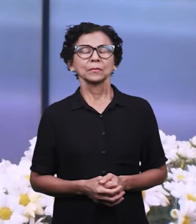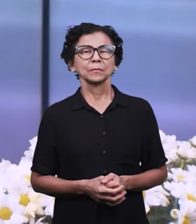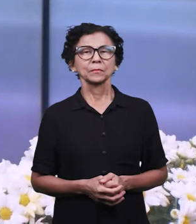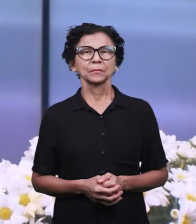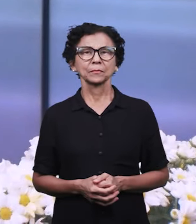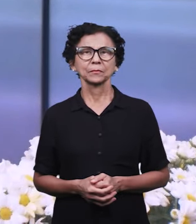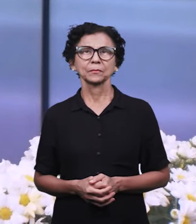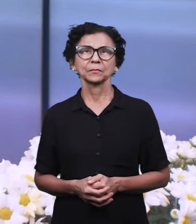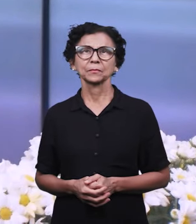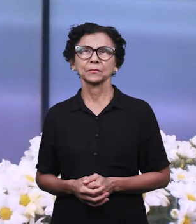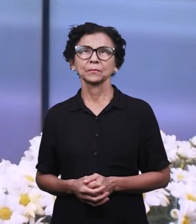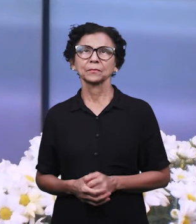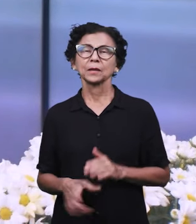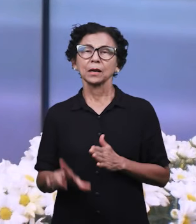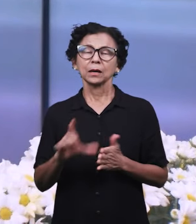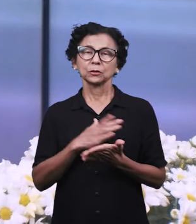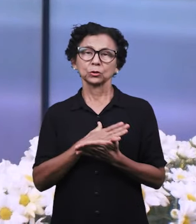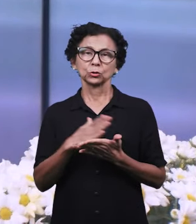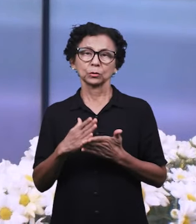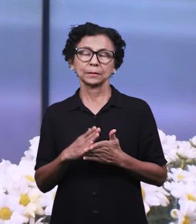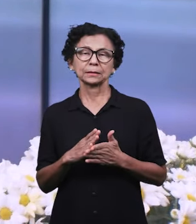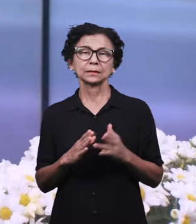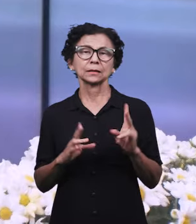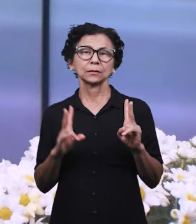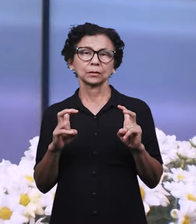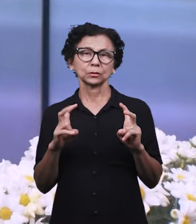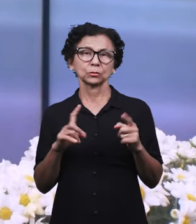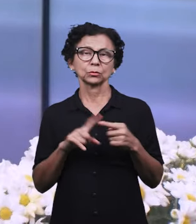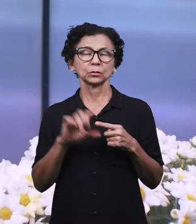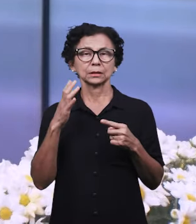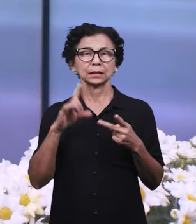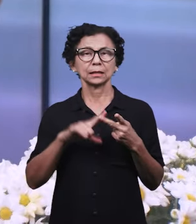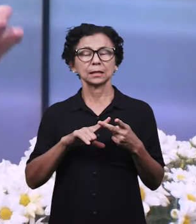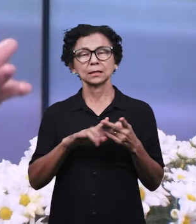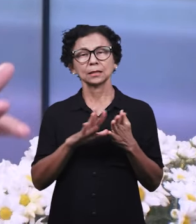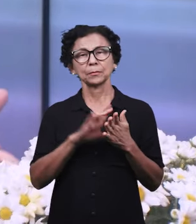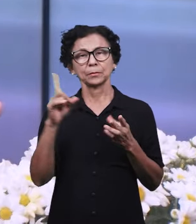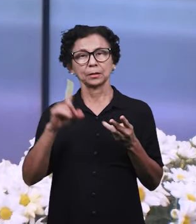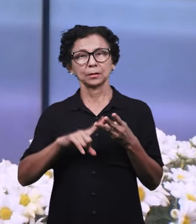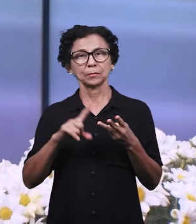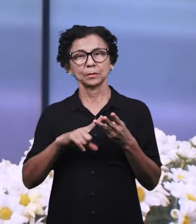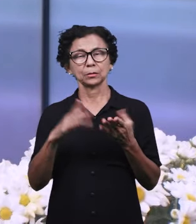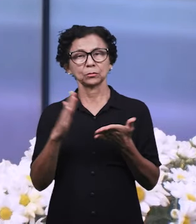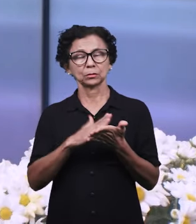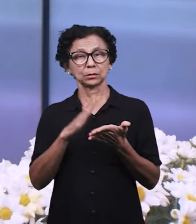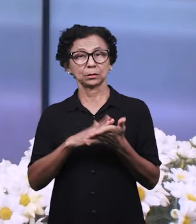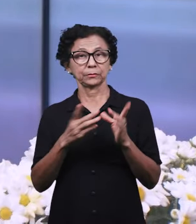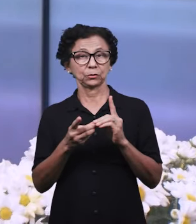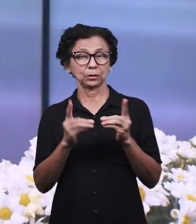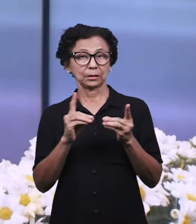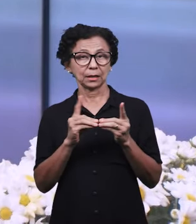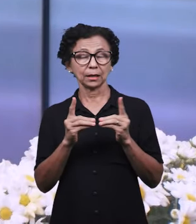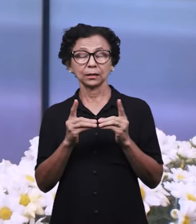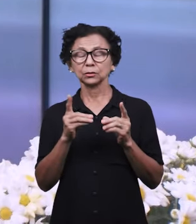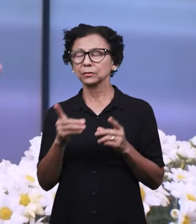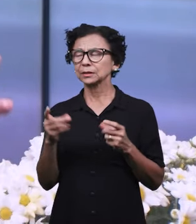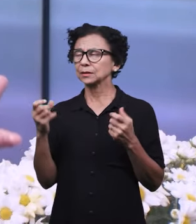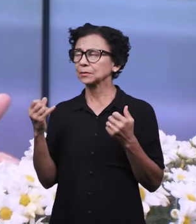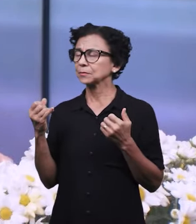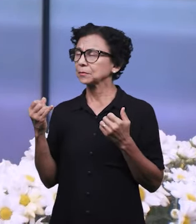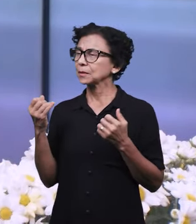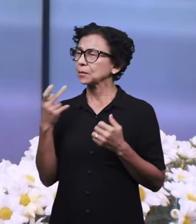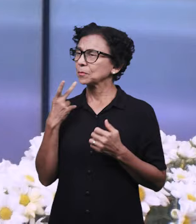Certo. assuntos da ciência, dos livros didáticos, da Bíblia, nós vamos pedir que vocês falem um pouquinho sobre vocês, a família, os trabalhos que